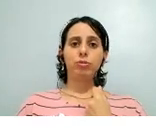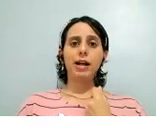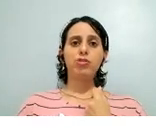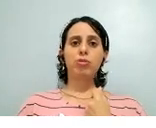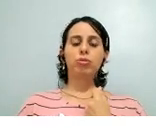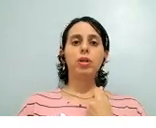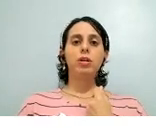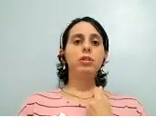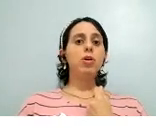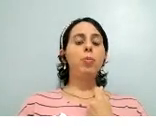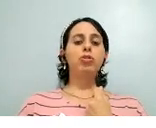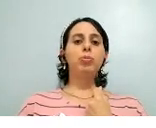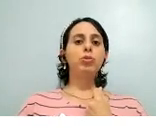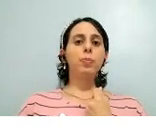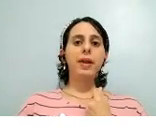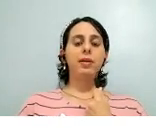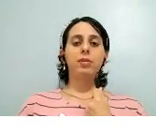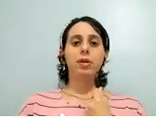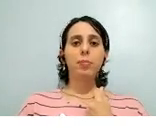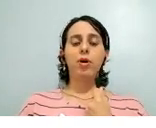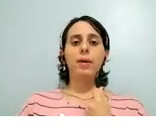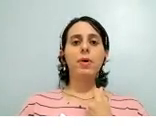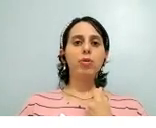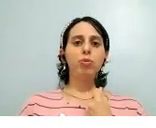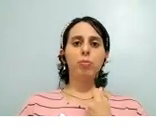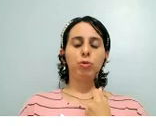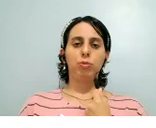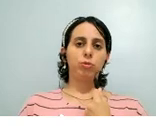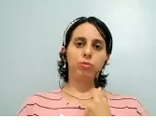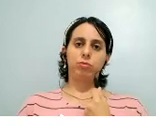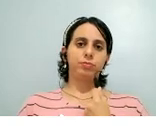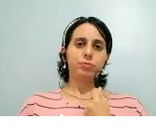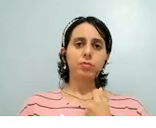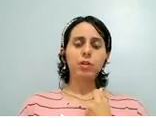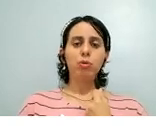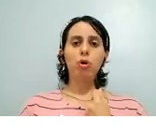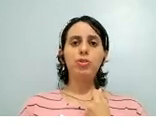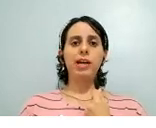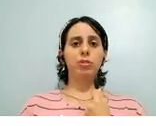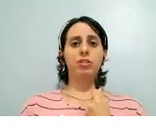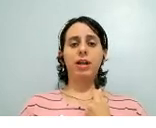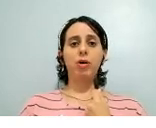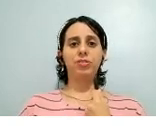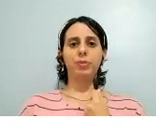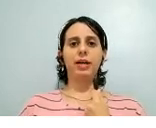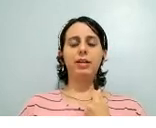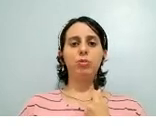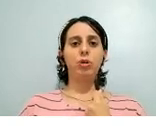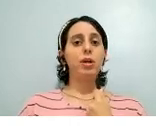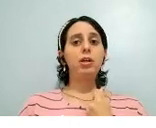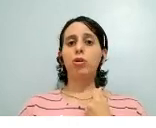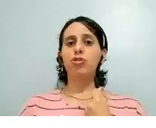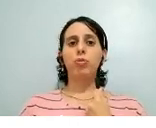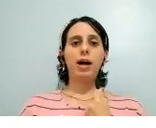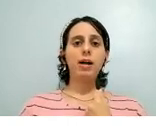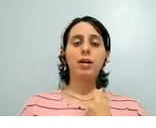dos contágios? Então, eu posso muito bem pôr a mão num objeto que está contaminado